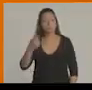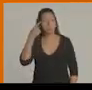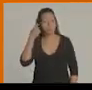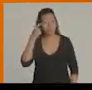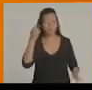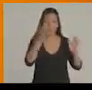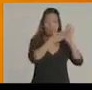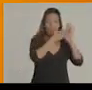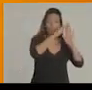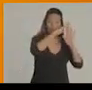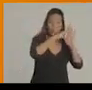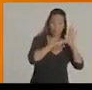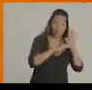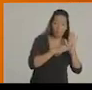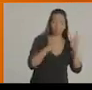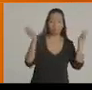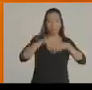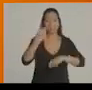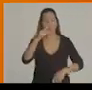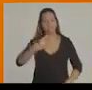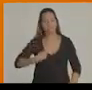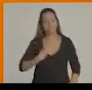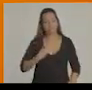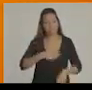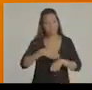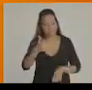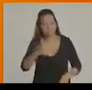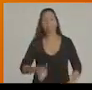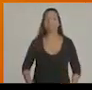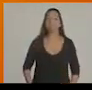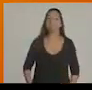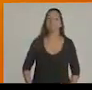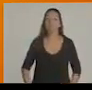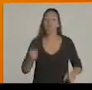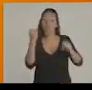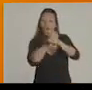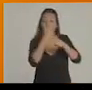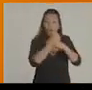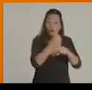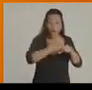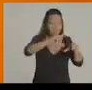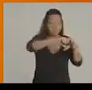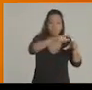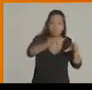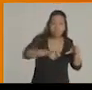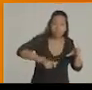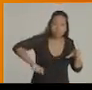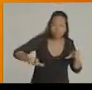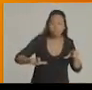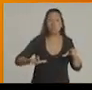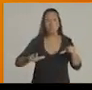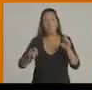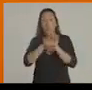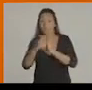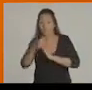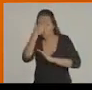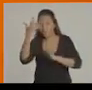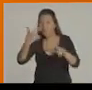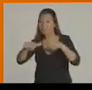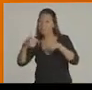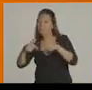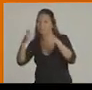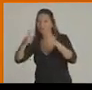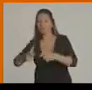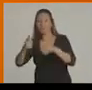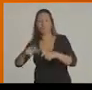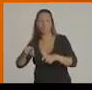Freixo tem propostas possíveis para melhorar a sua vida. Fazer obras de rede de esgoto com mão de obra local, gerando emprego perto da casa